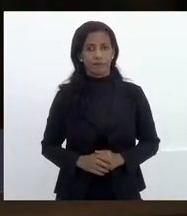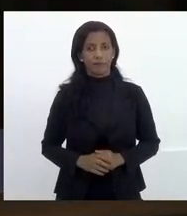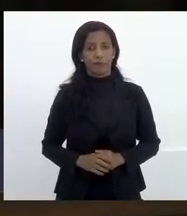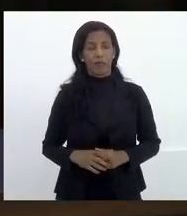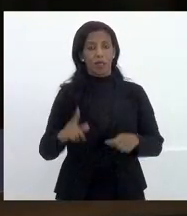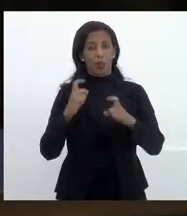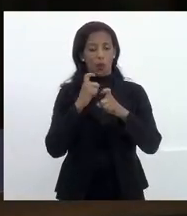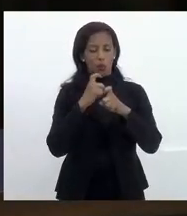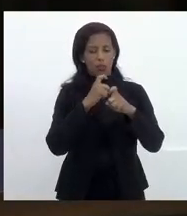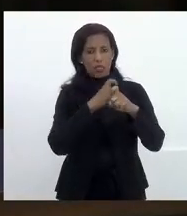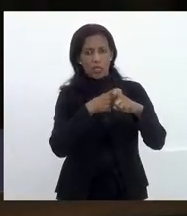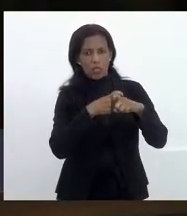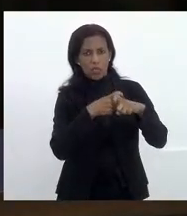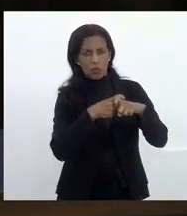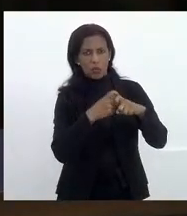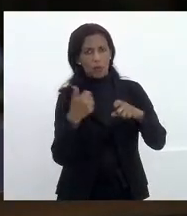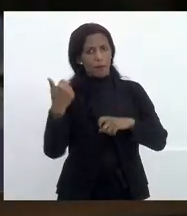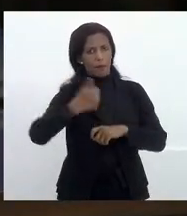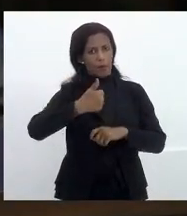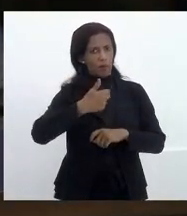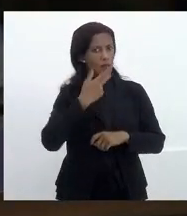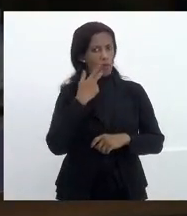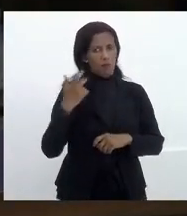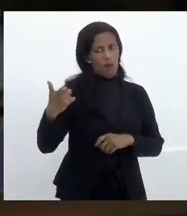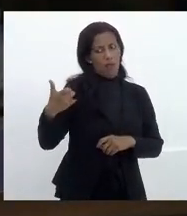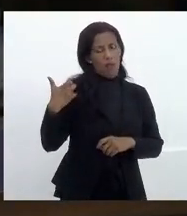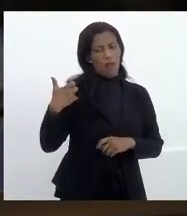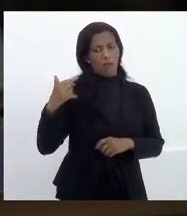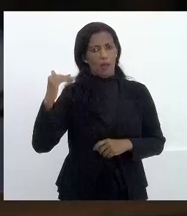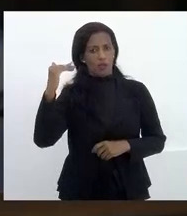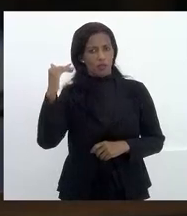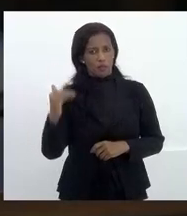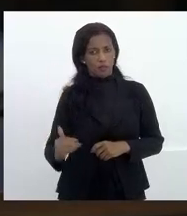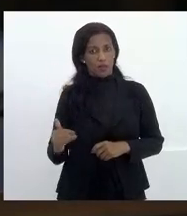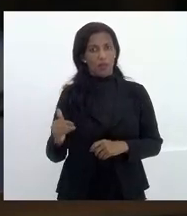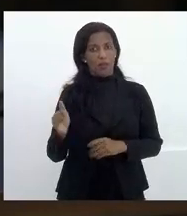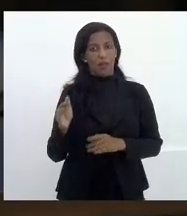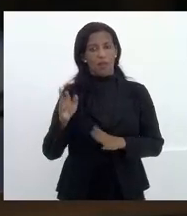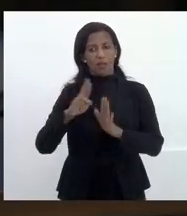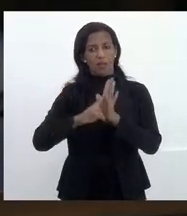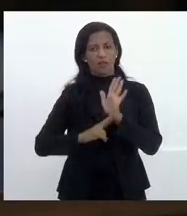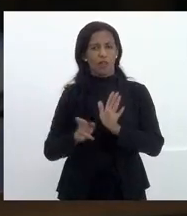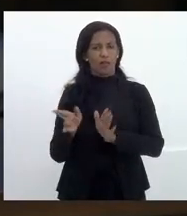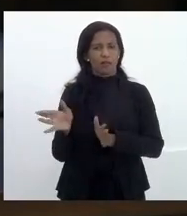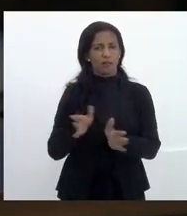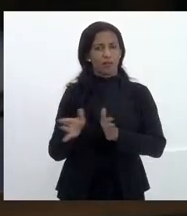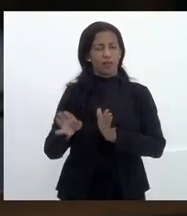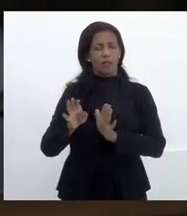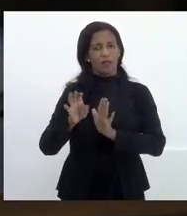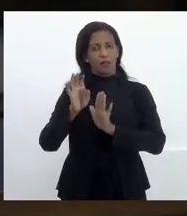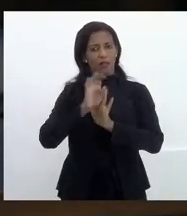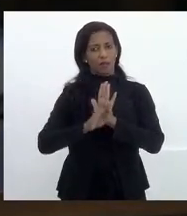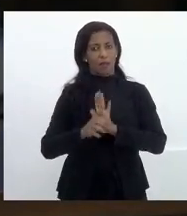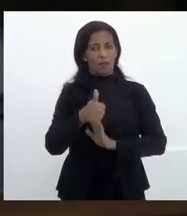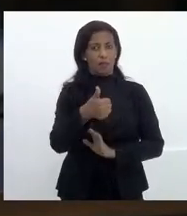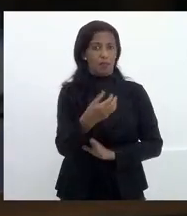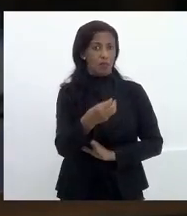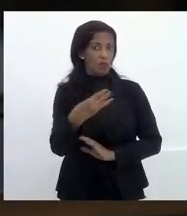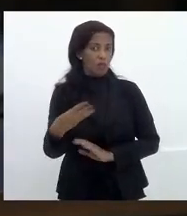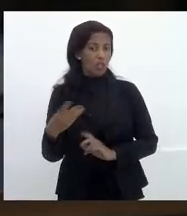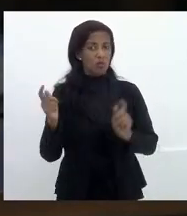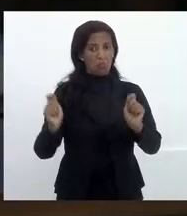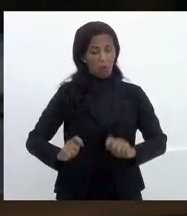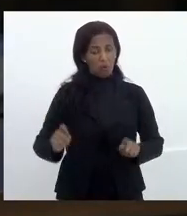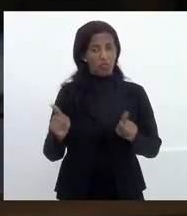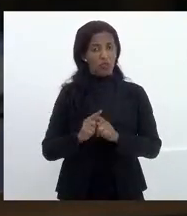inciso 1º do Decreto não diz que é a idade mínima e as regras de transição da emenda 103 poderia ser